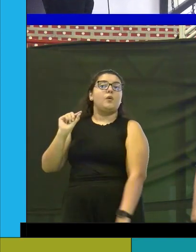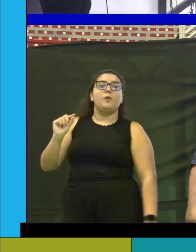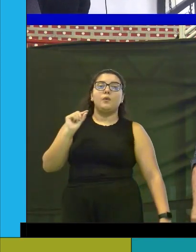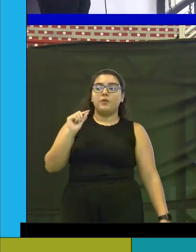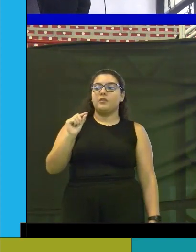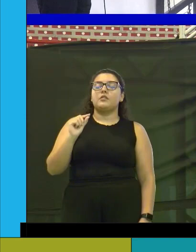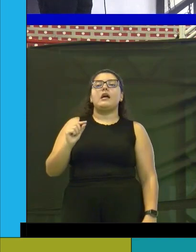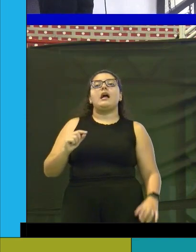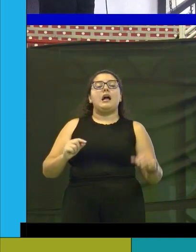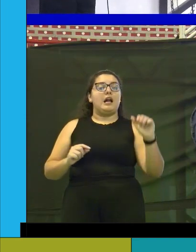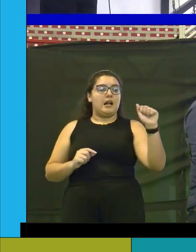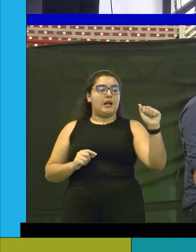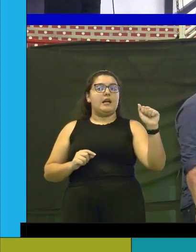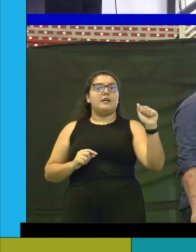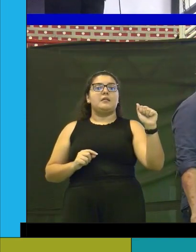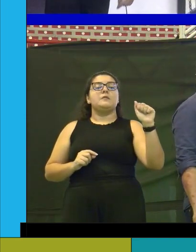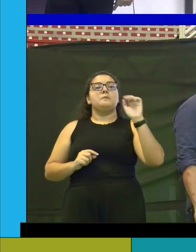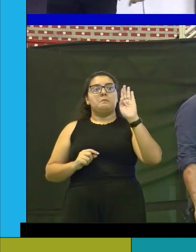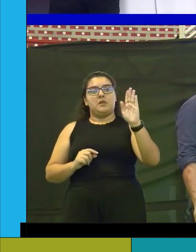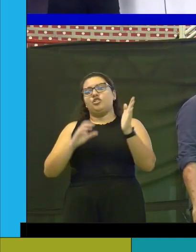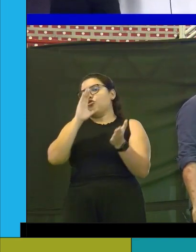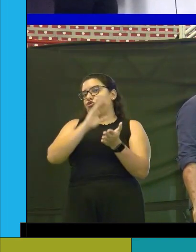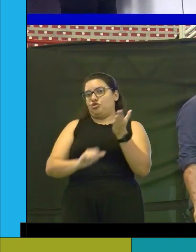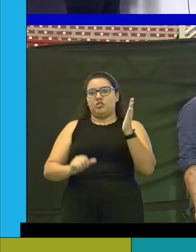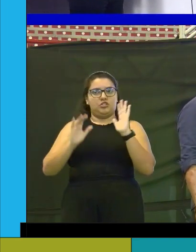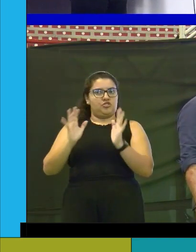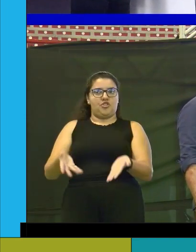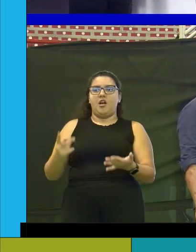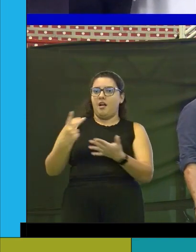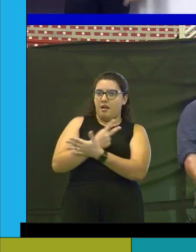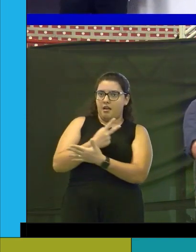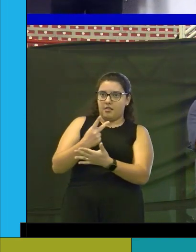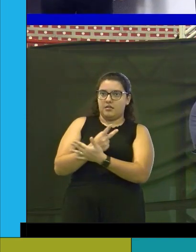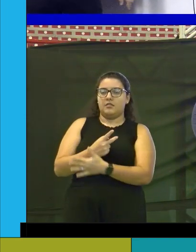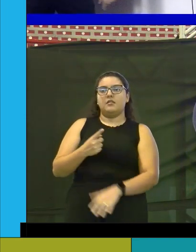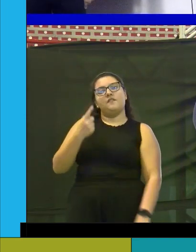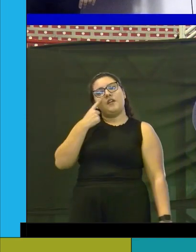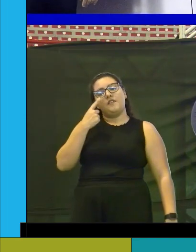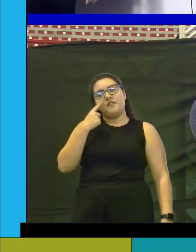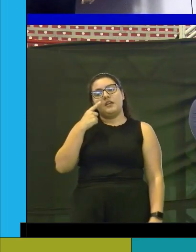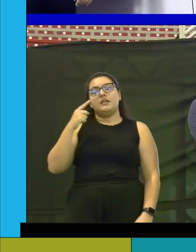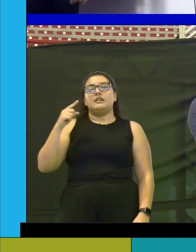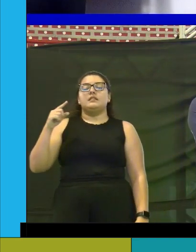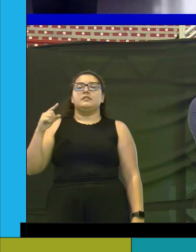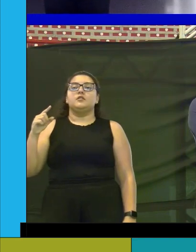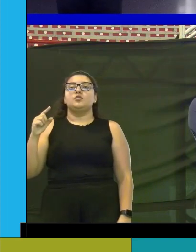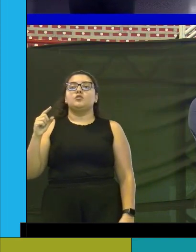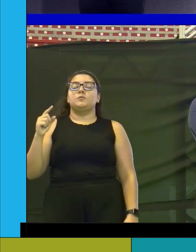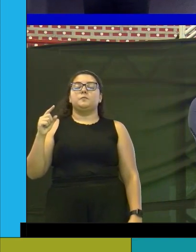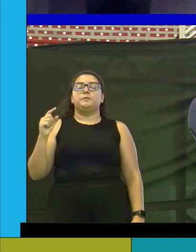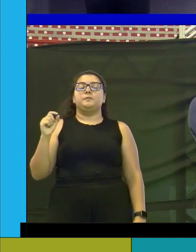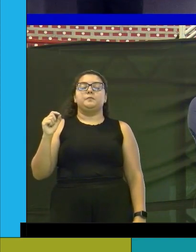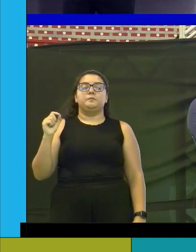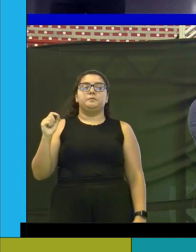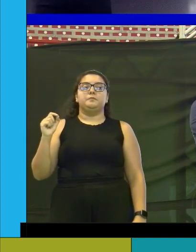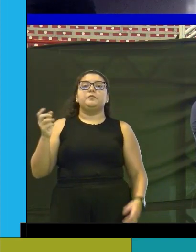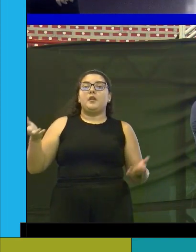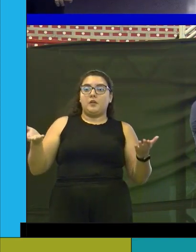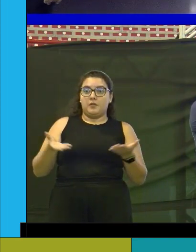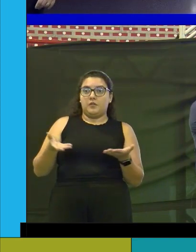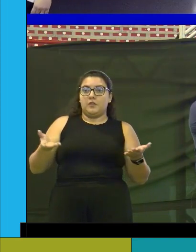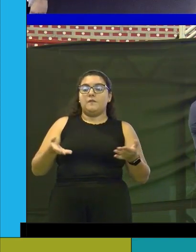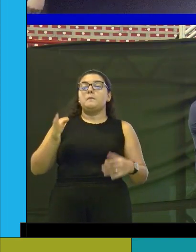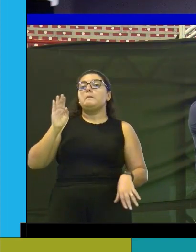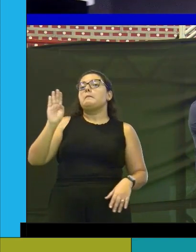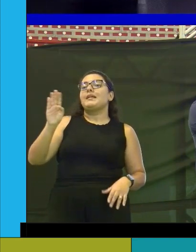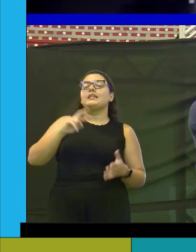descartamos a alternativa A e a alternativa D. Nós só temos 2 alternativas como verdadeiras. Beleza. Agora vamos falar do